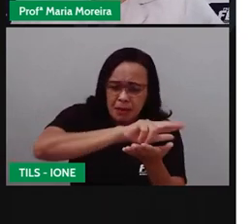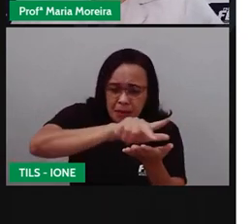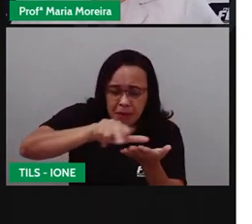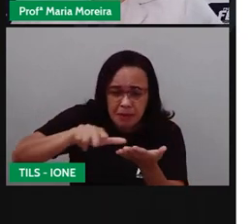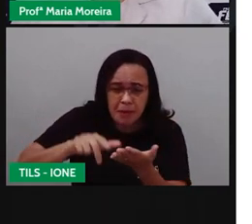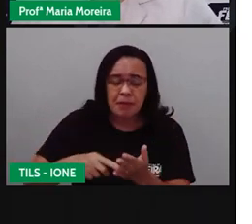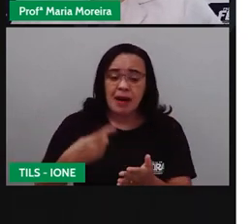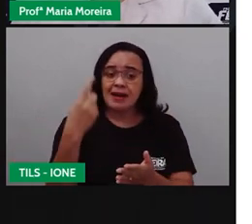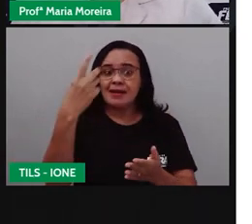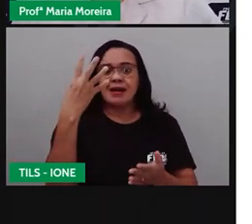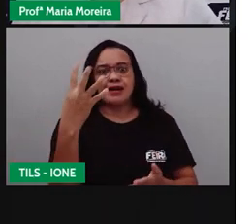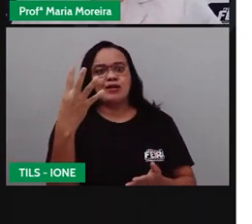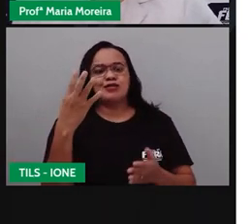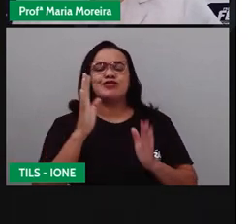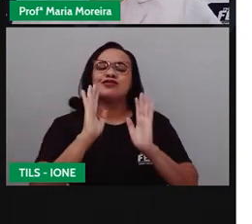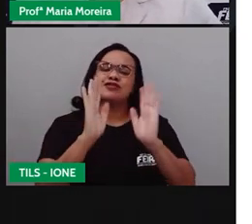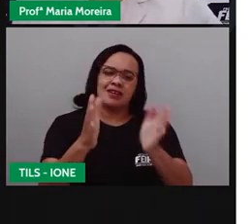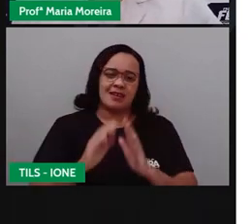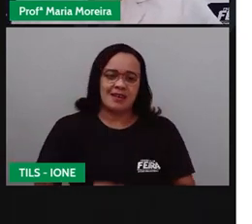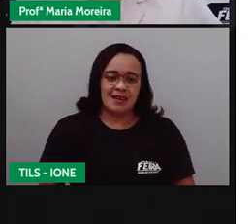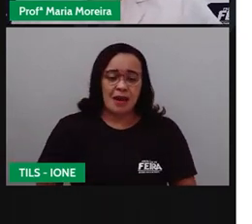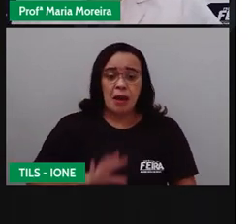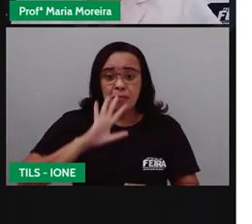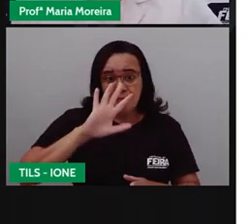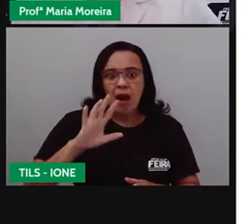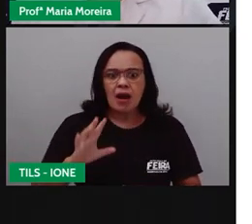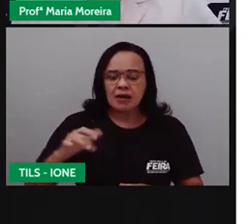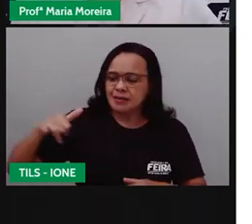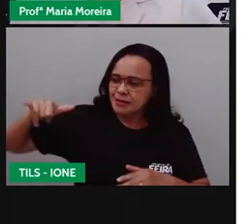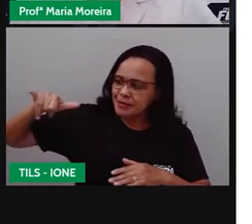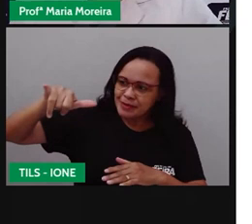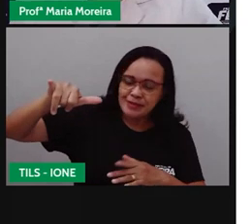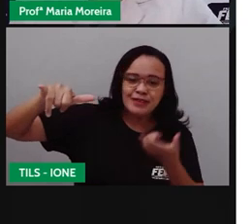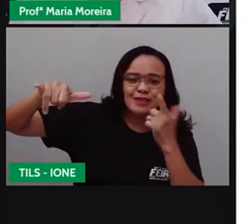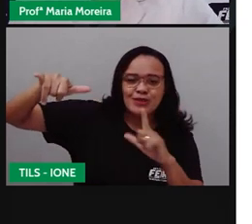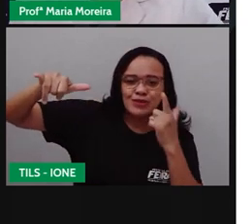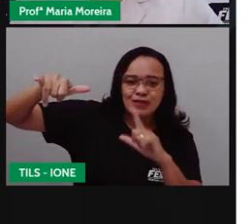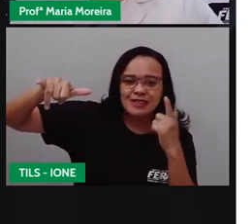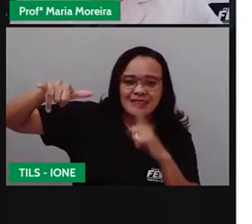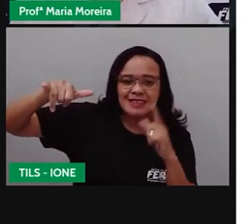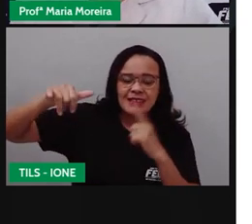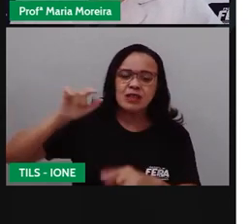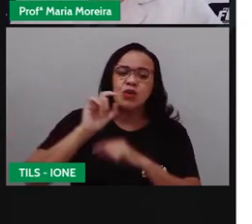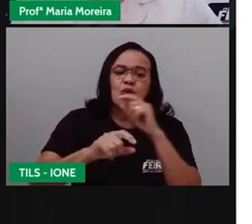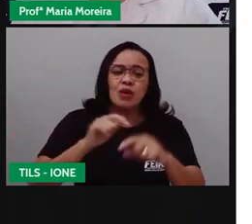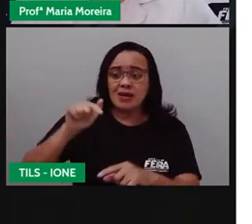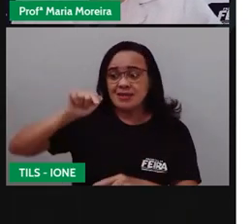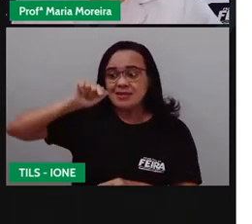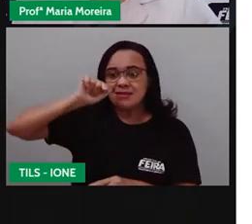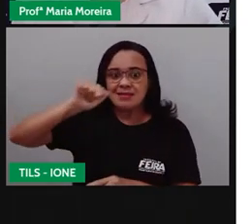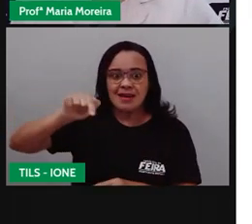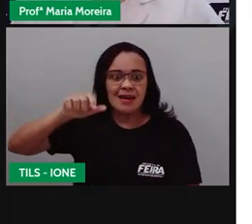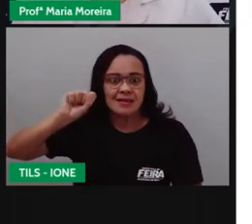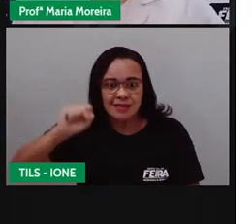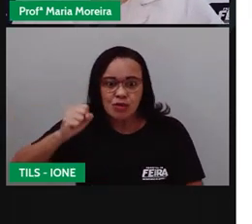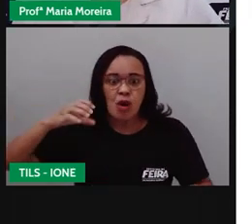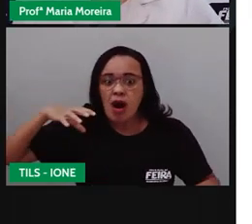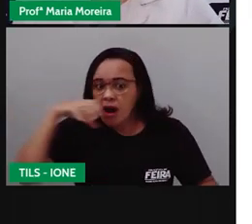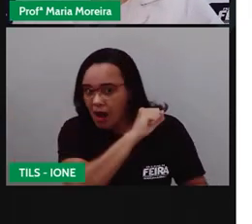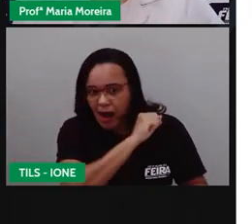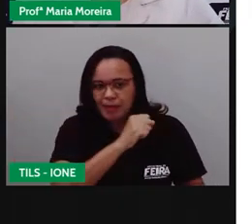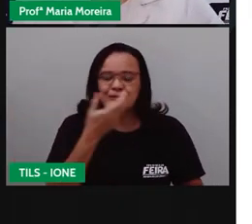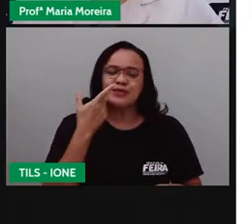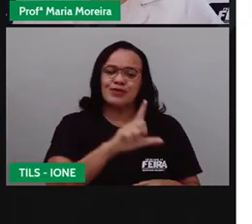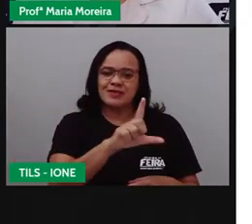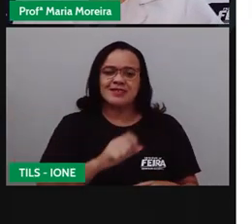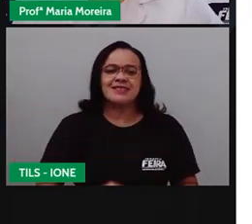bis levantou o voo, percorrendo 60 metros em 7 segundos. Na ocasião, Santos Dumont ganhou o